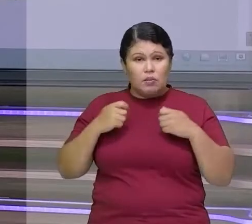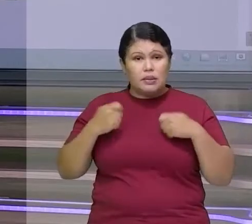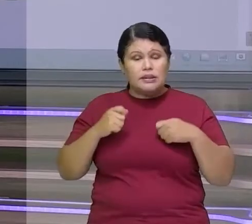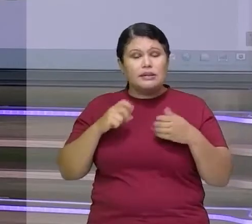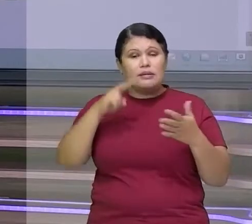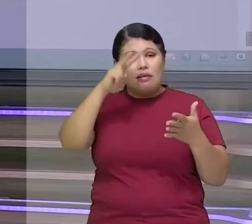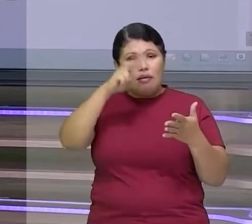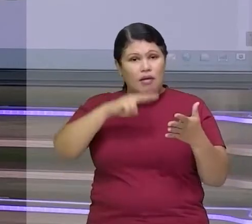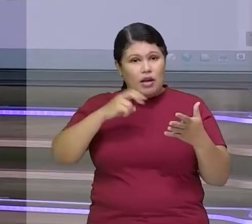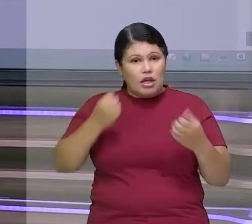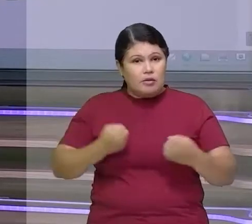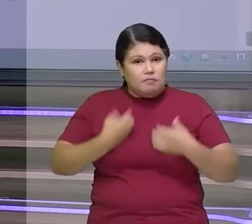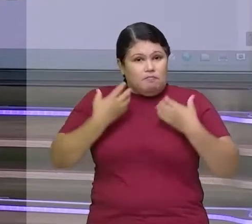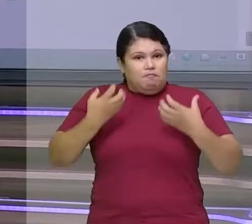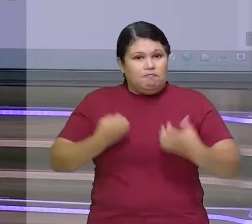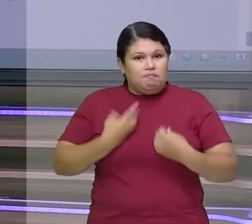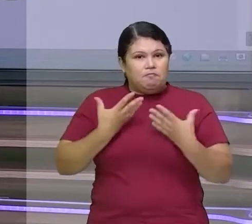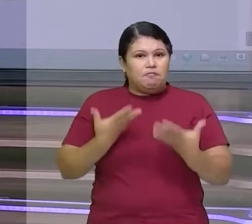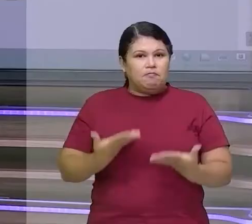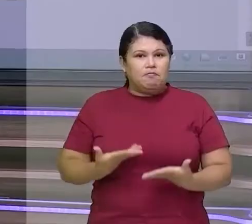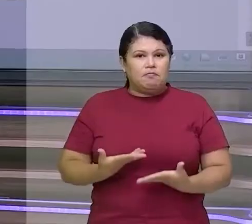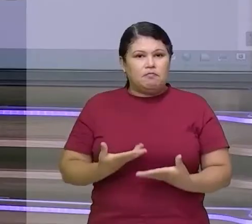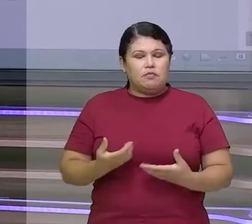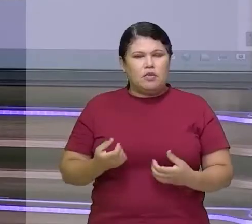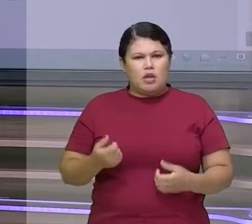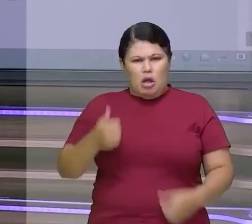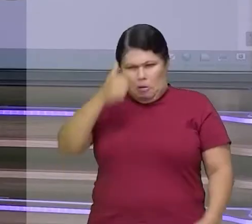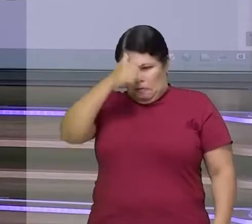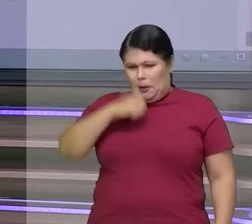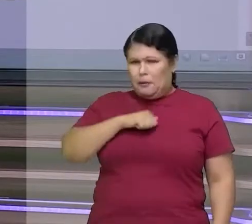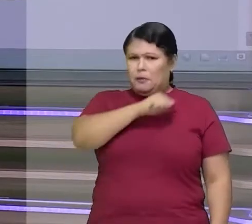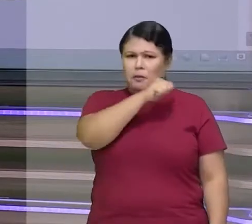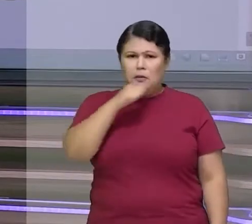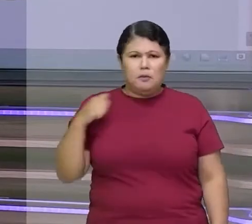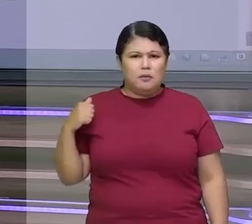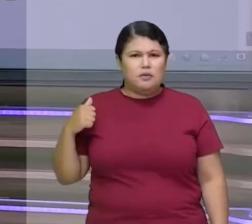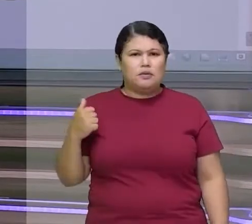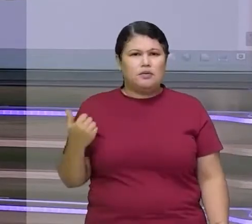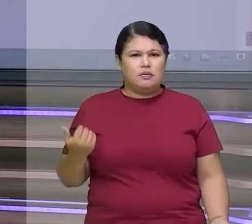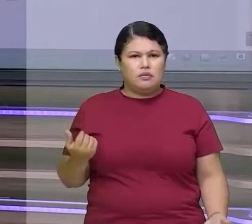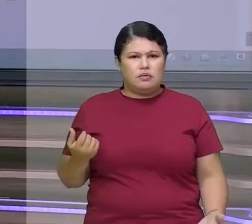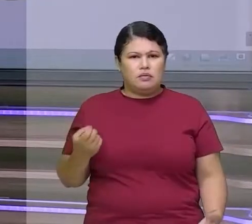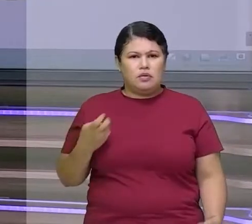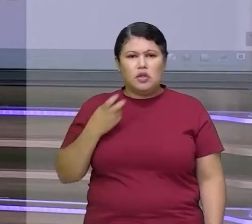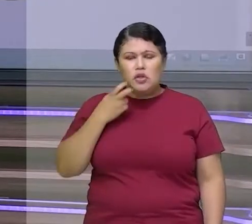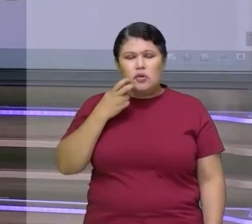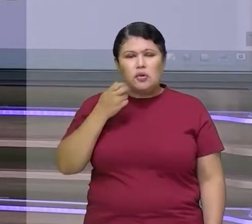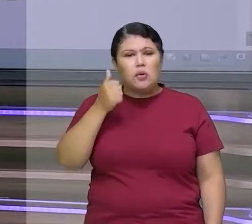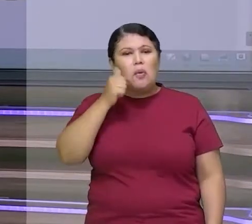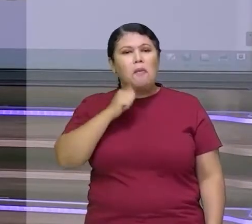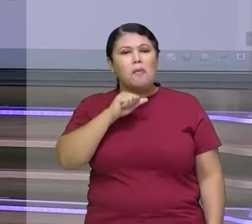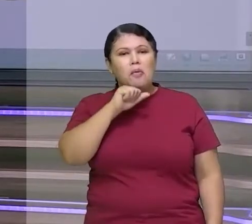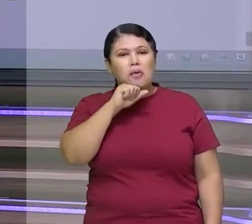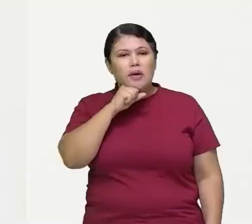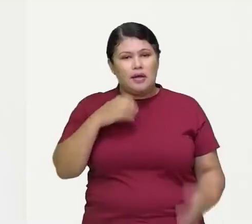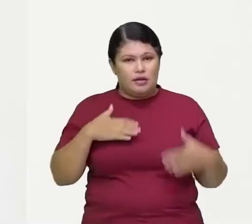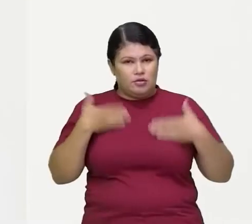mais expressividade, ou seja, com mais êxito. Credo em cruz, gritou Maria assustada.